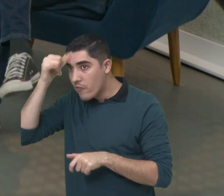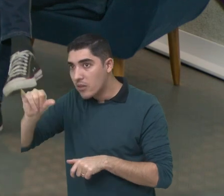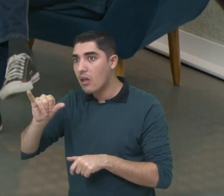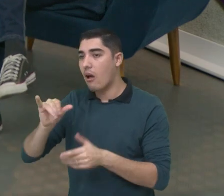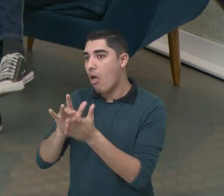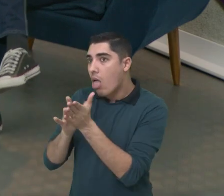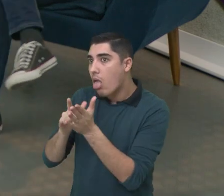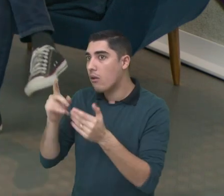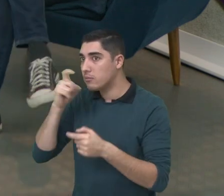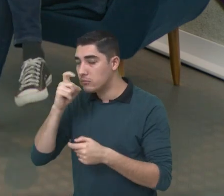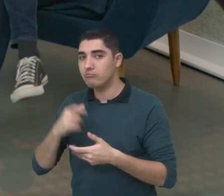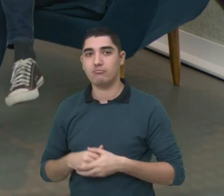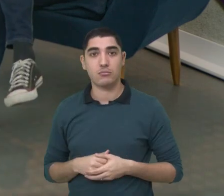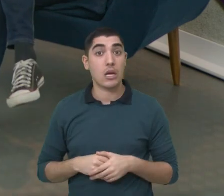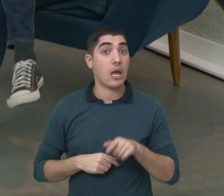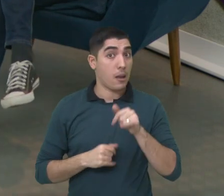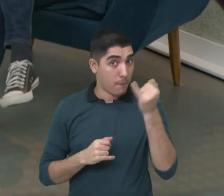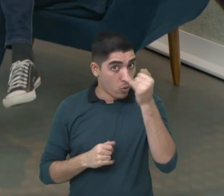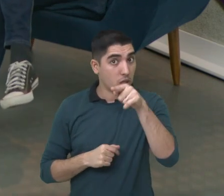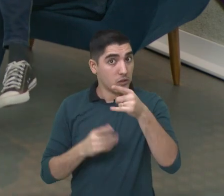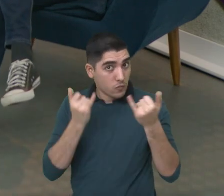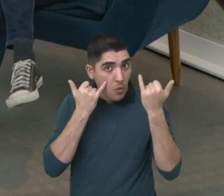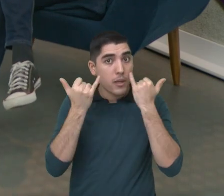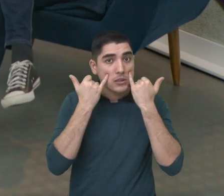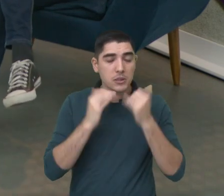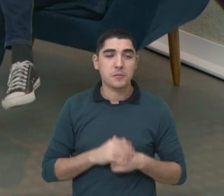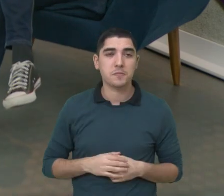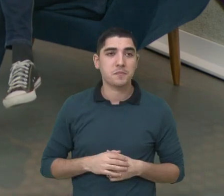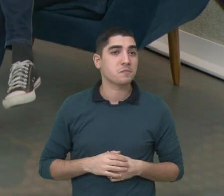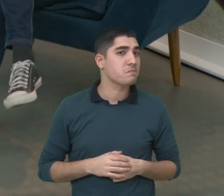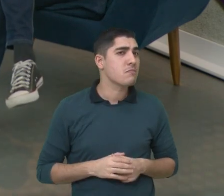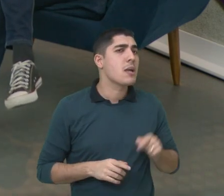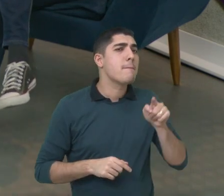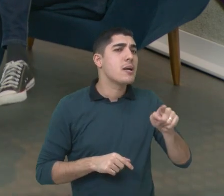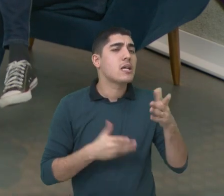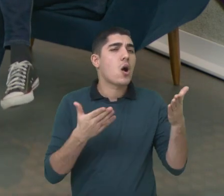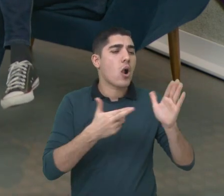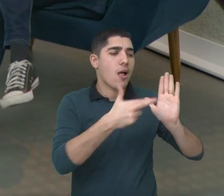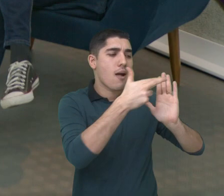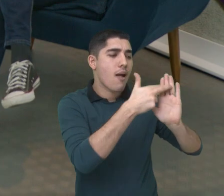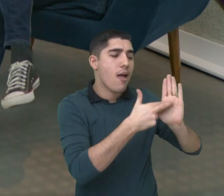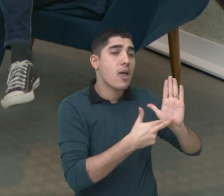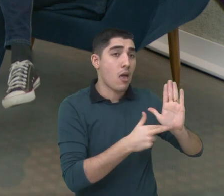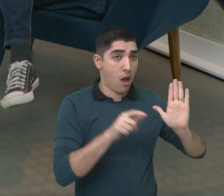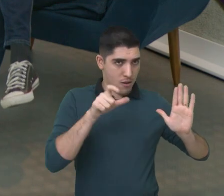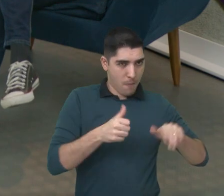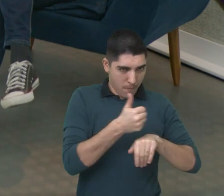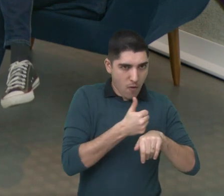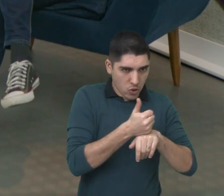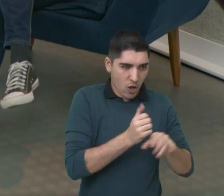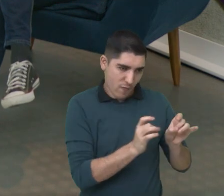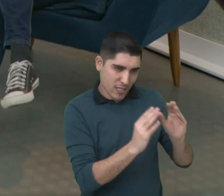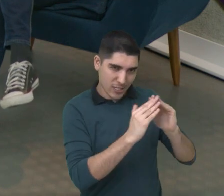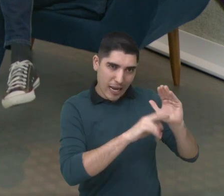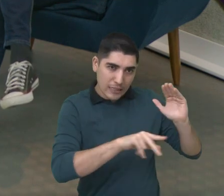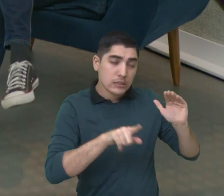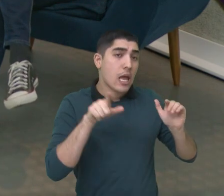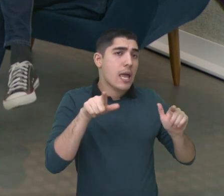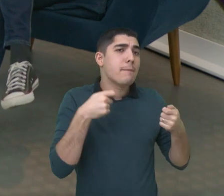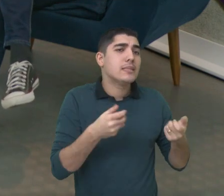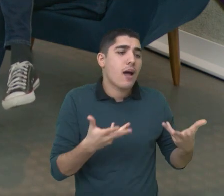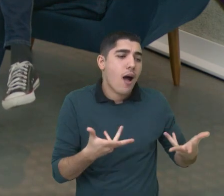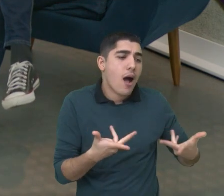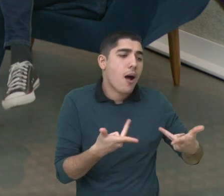importante essas informações, viu? Agora, Annelice, vamos falar sobre os requisitos, né? O que um bom corretor de imóveis precisa ter como